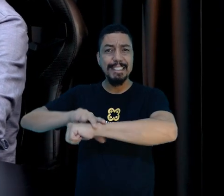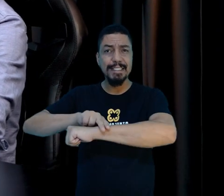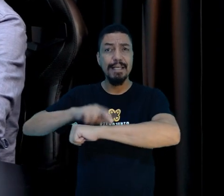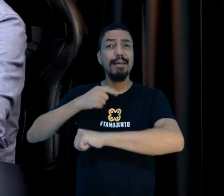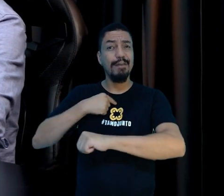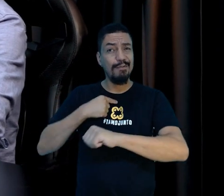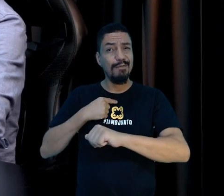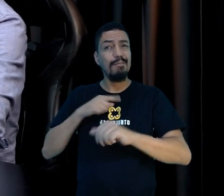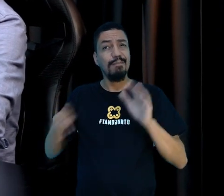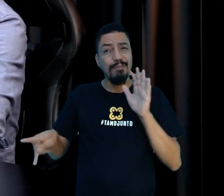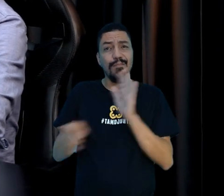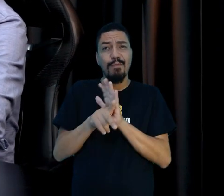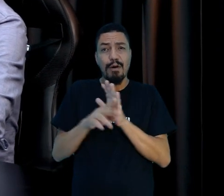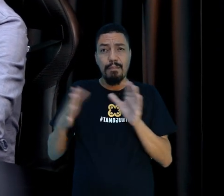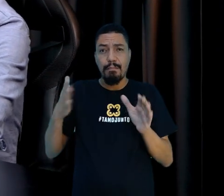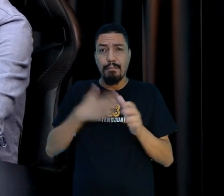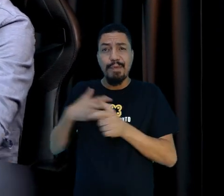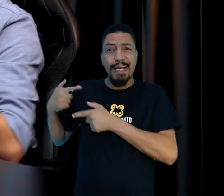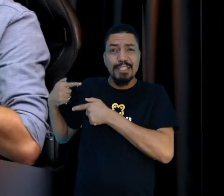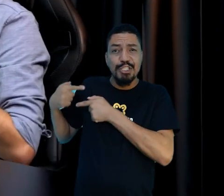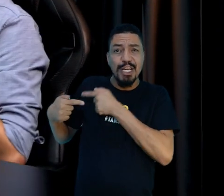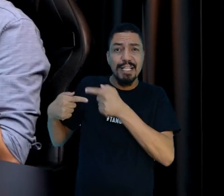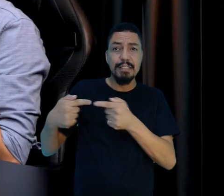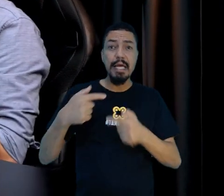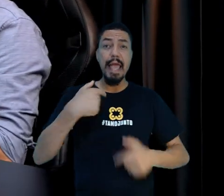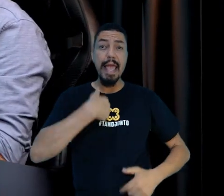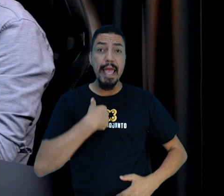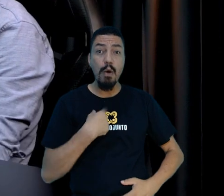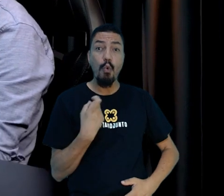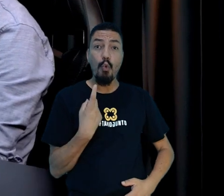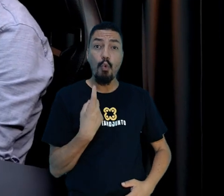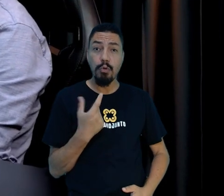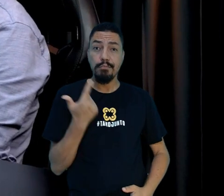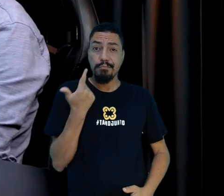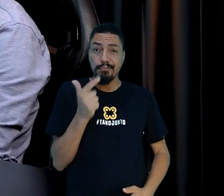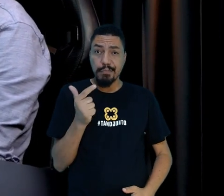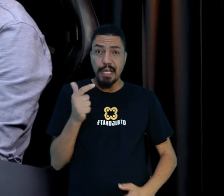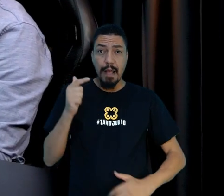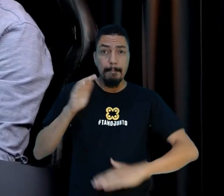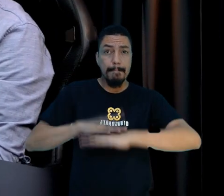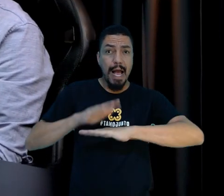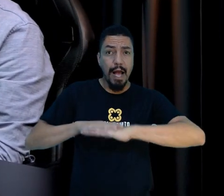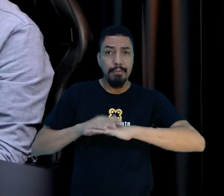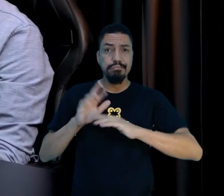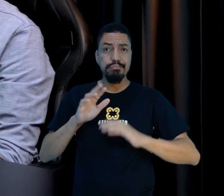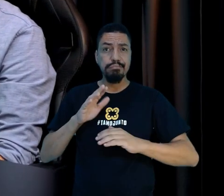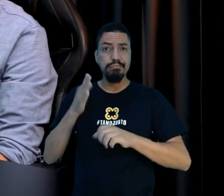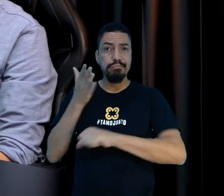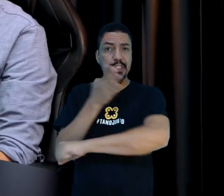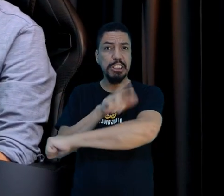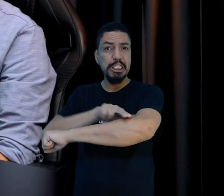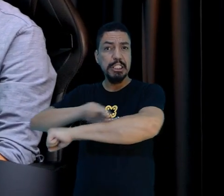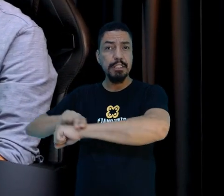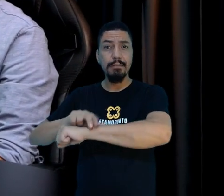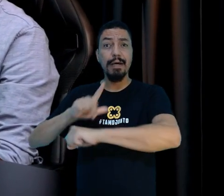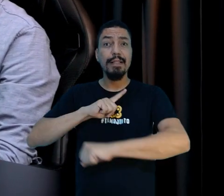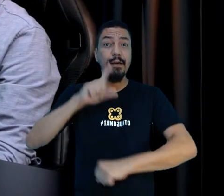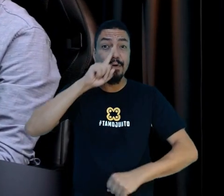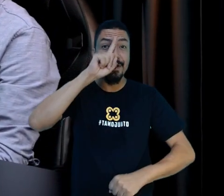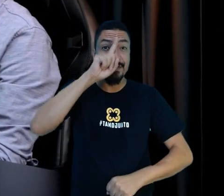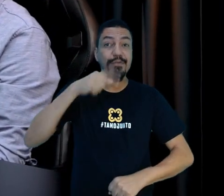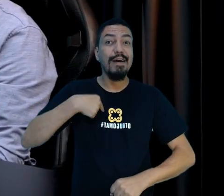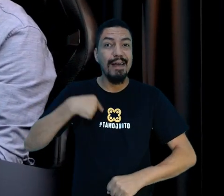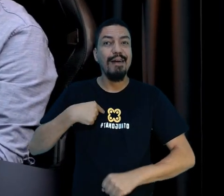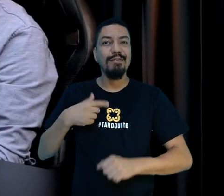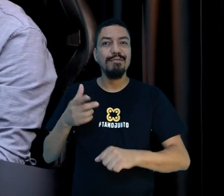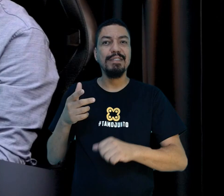eu faço parte disso de alguma forma, né? Não quer dizer que eu individualmente seja, né? Então, eu, por exemplo, eu sou um agressor em potencial,